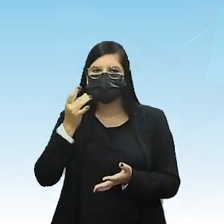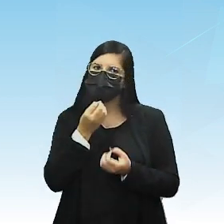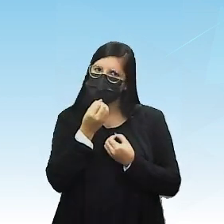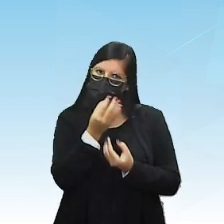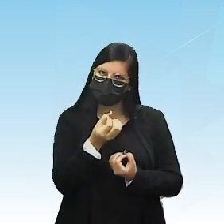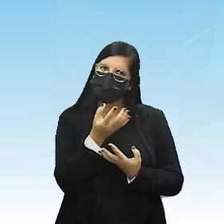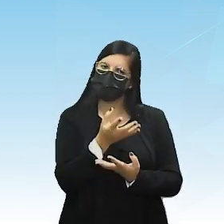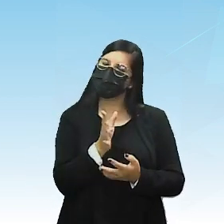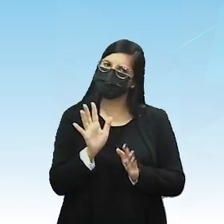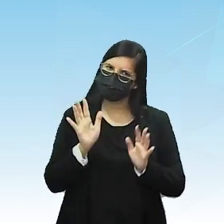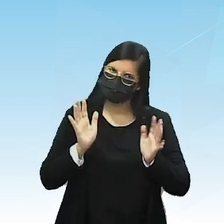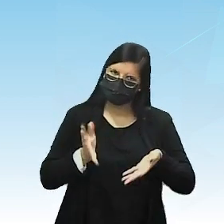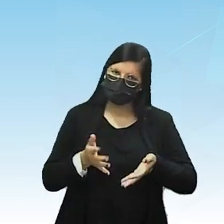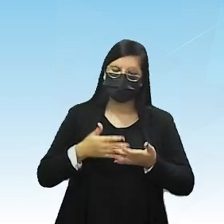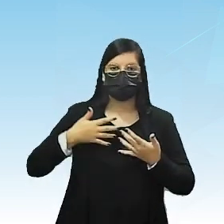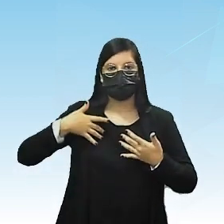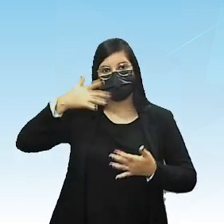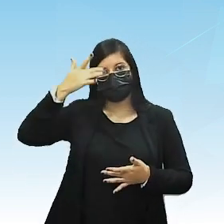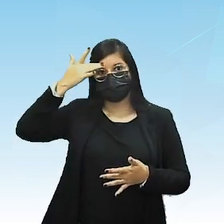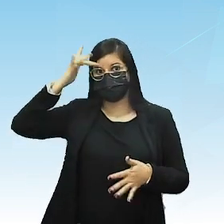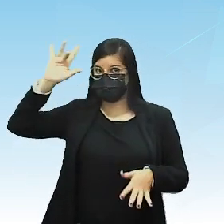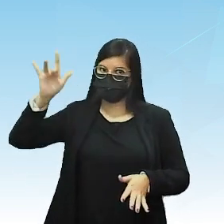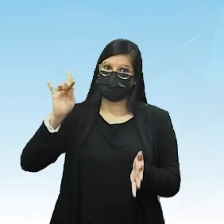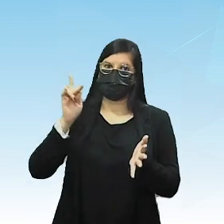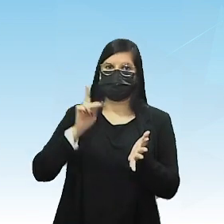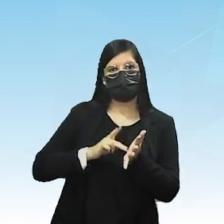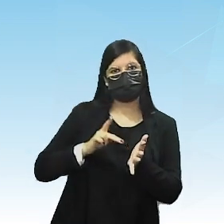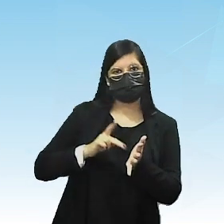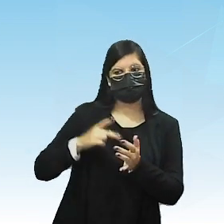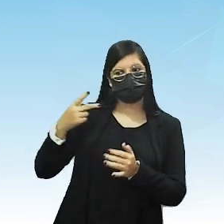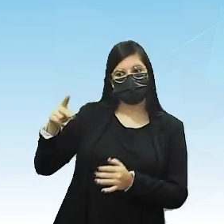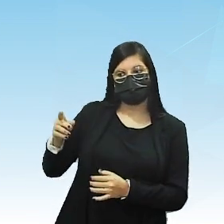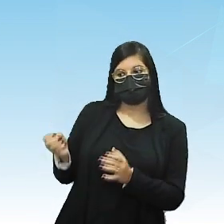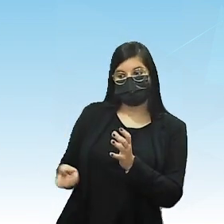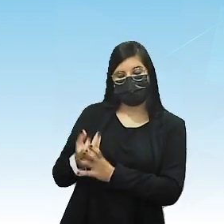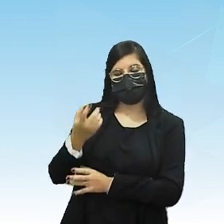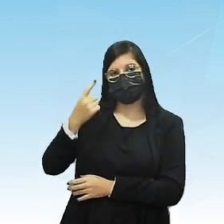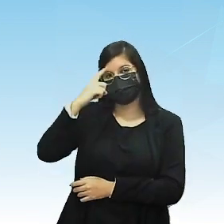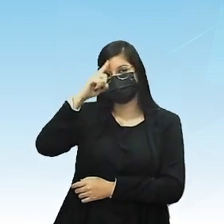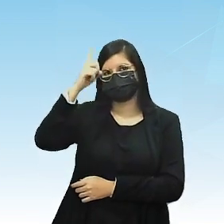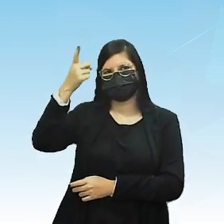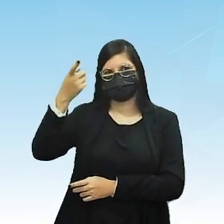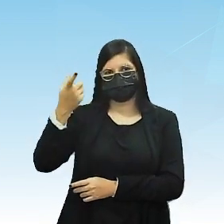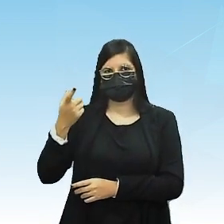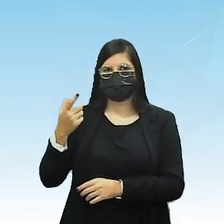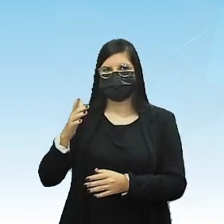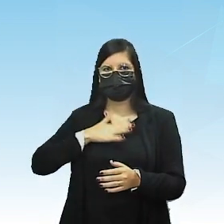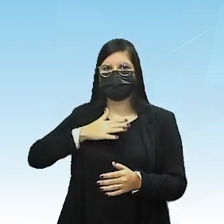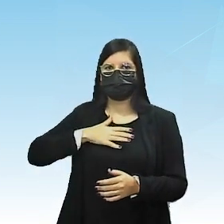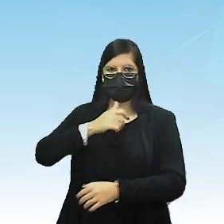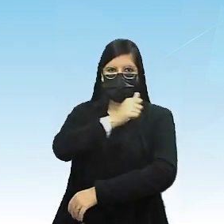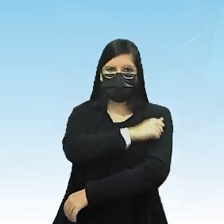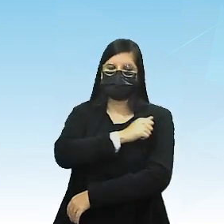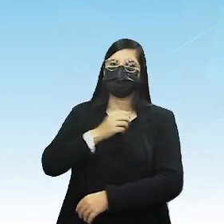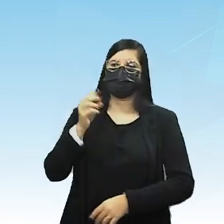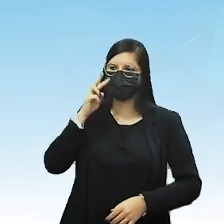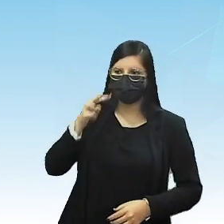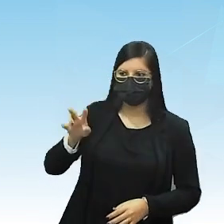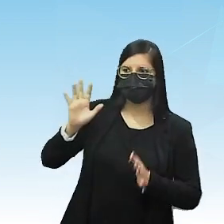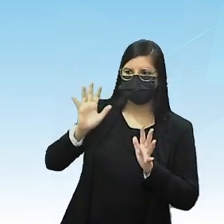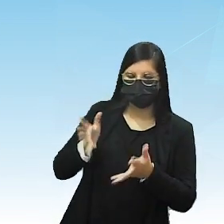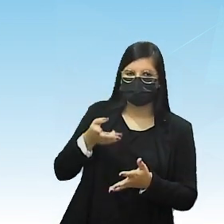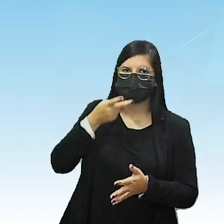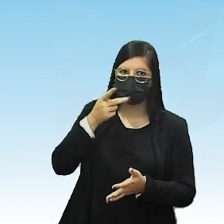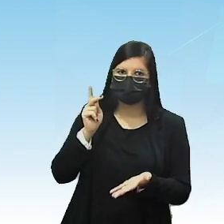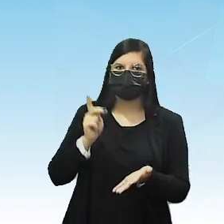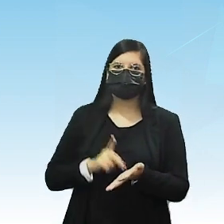né? Aí já não sei se é uma lenda dele, né, que ele criou lá. Eu posso dizer, não, que meu aluno viu, passou por isso, atestar como